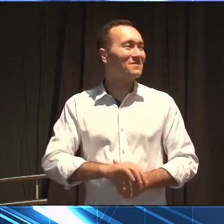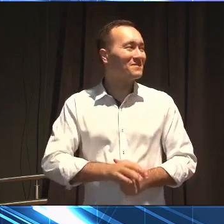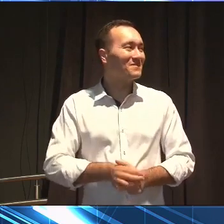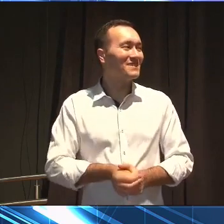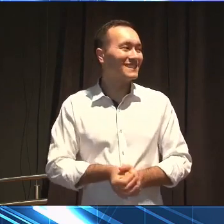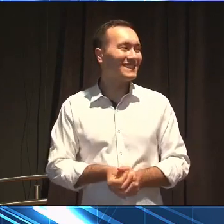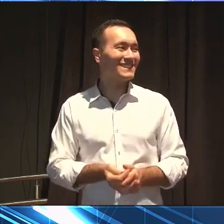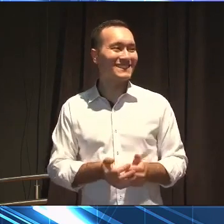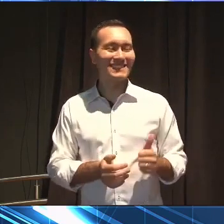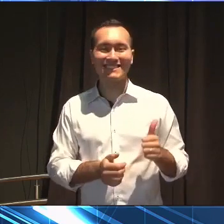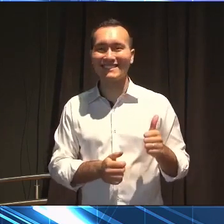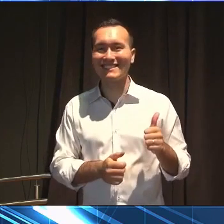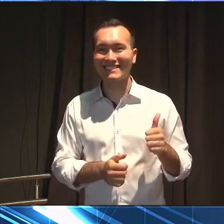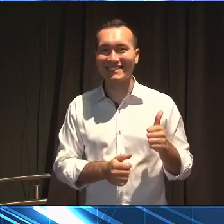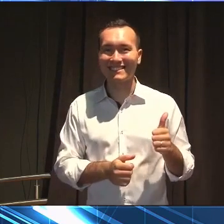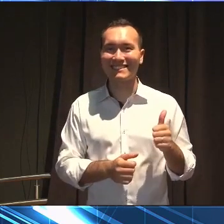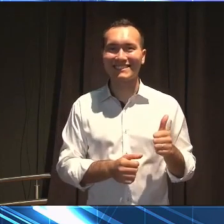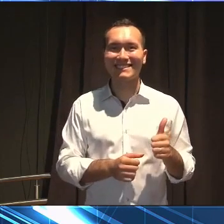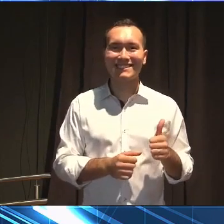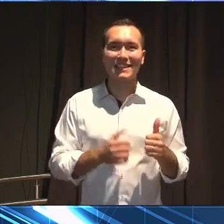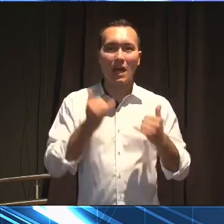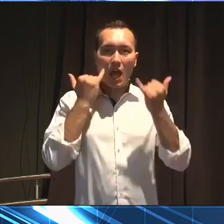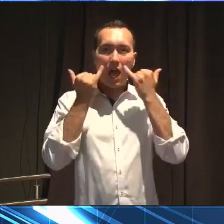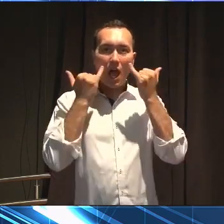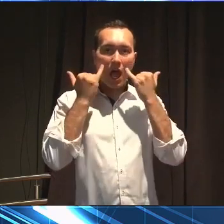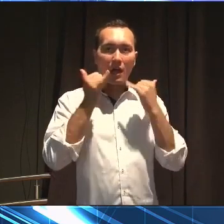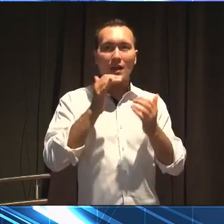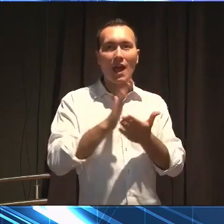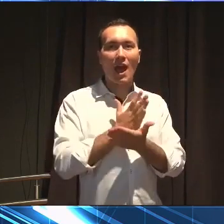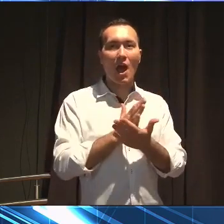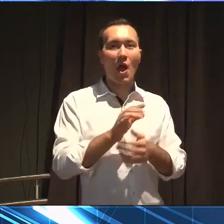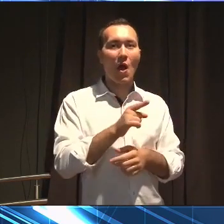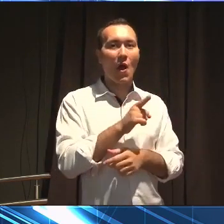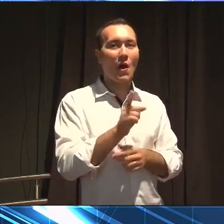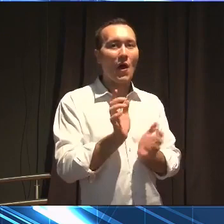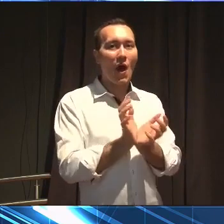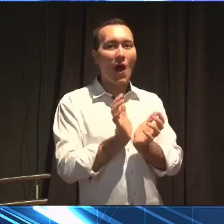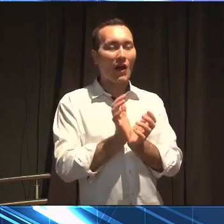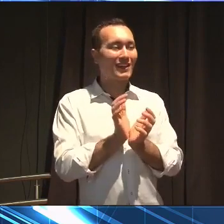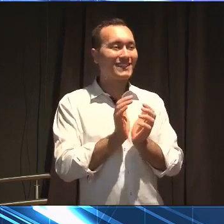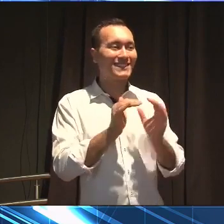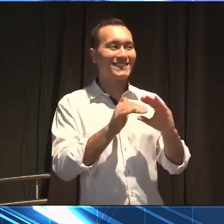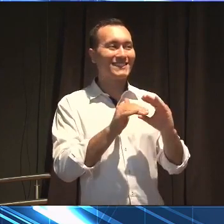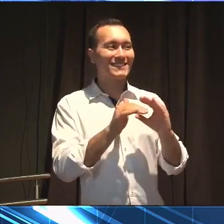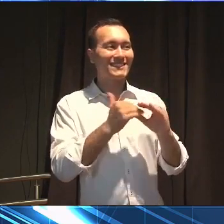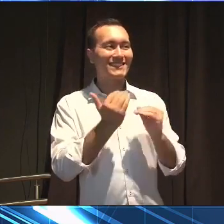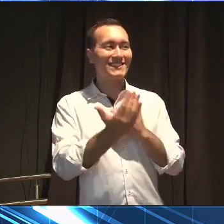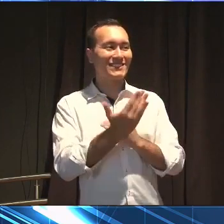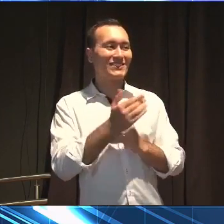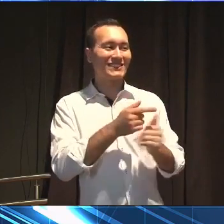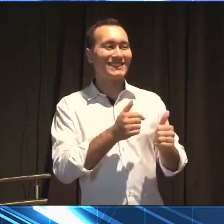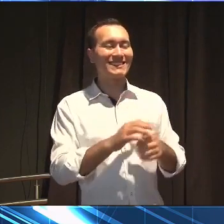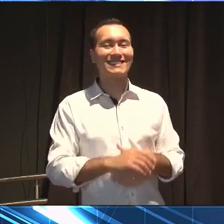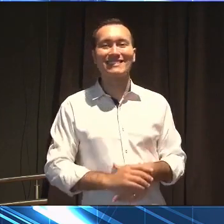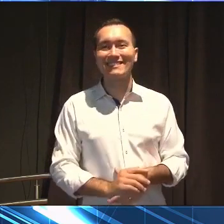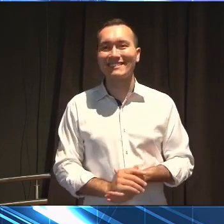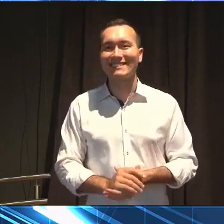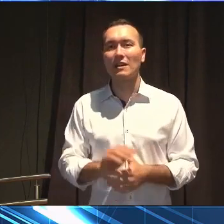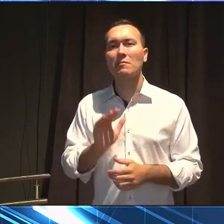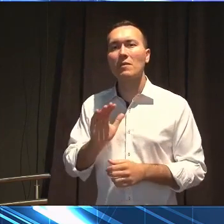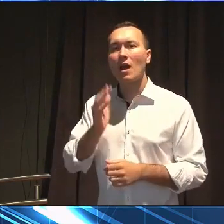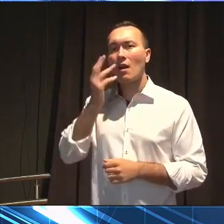aí, meu colega lá da PUC, me ajudou aí com essas informações. Então, né, voltando, gente, crianças não